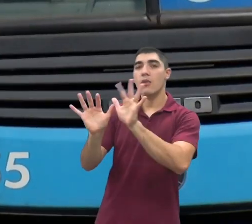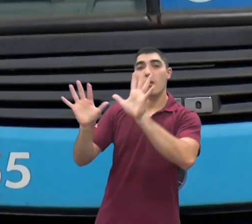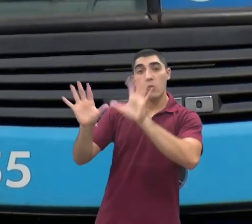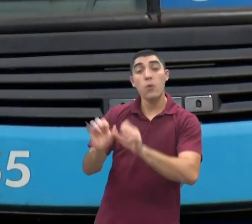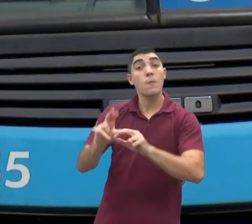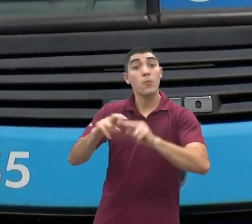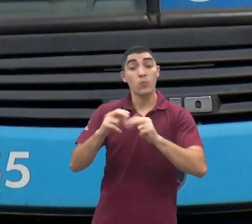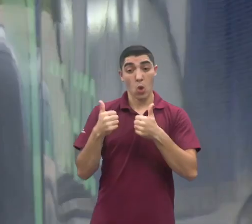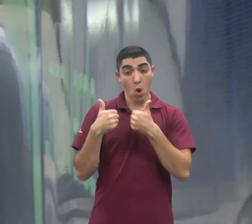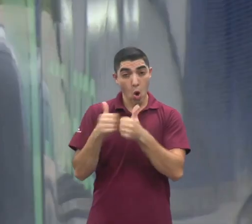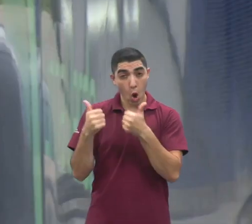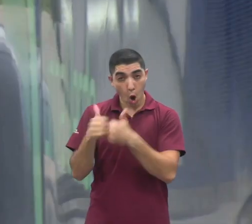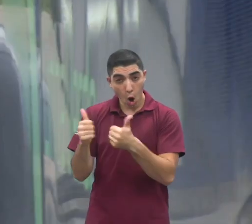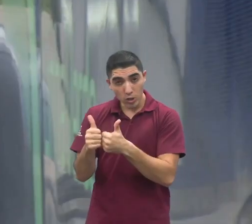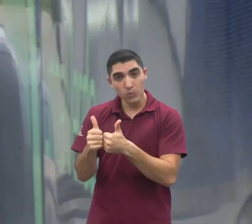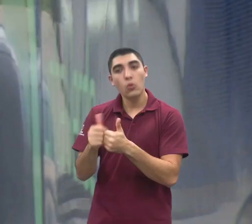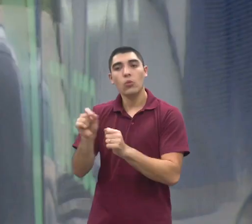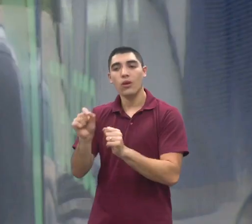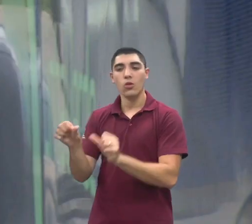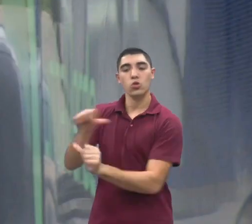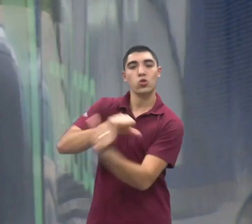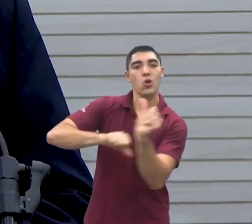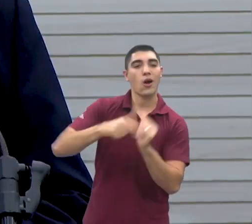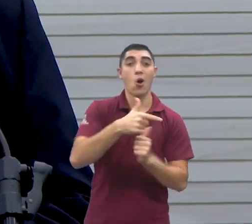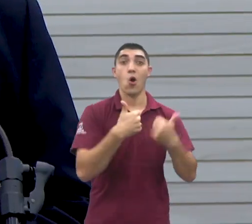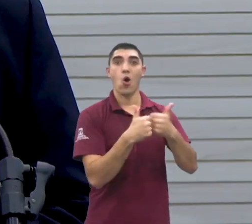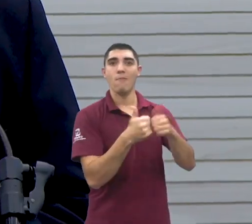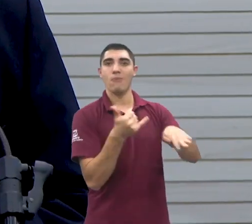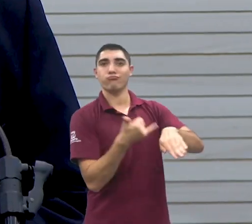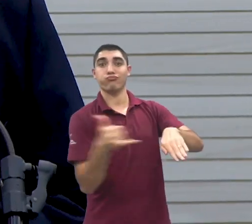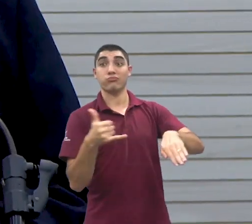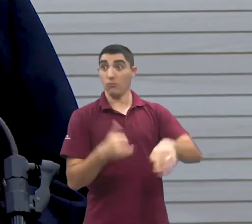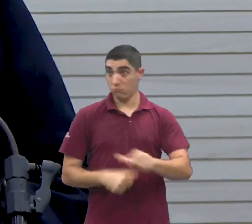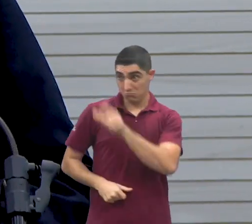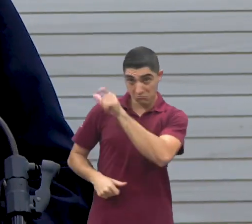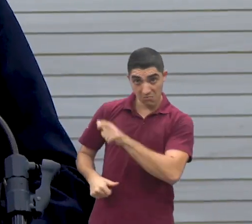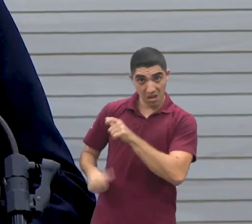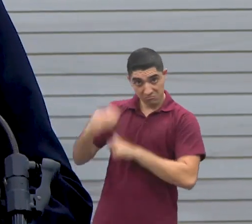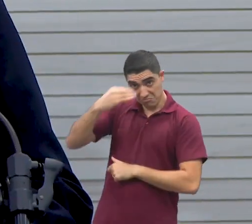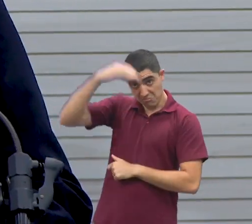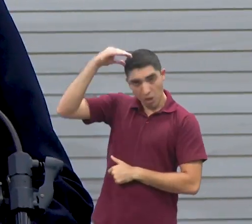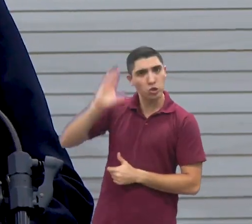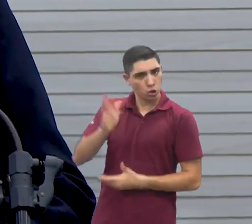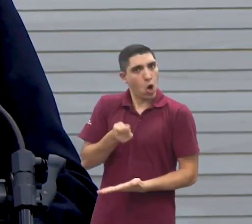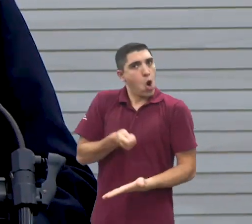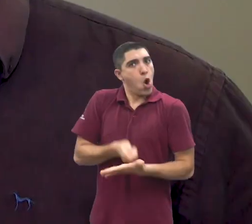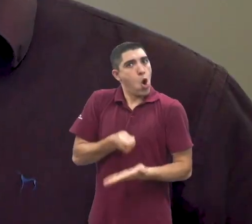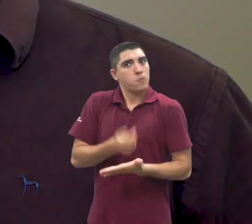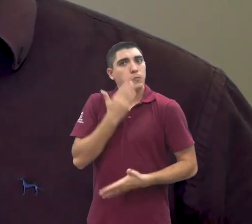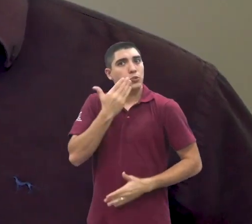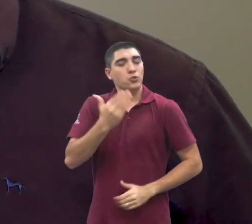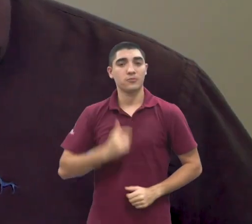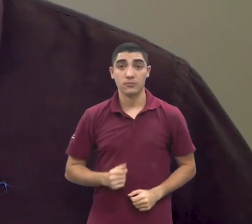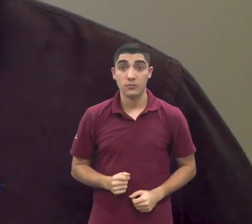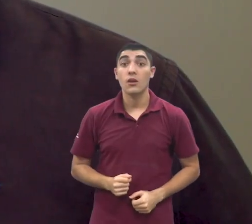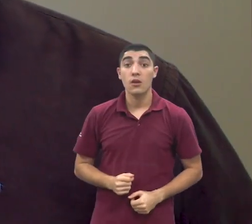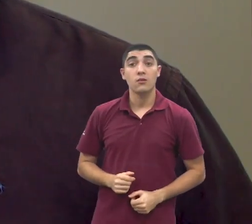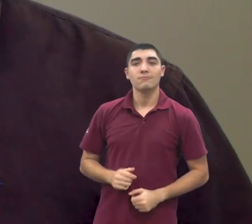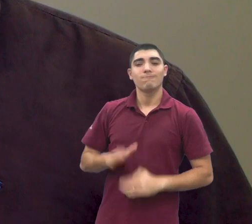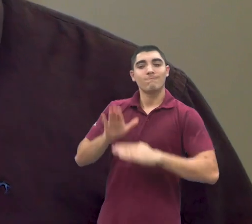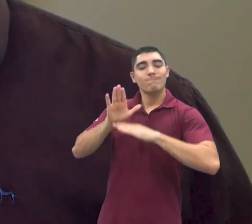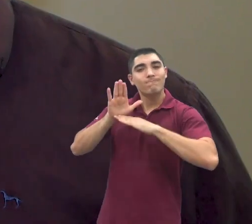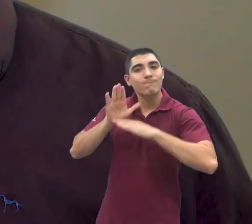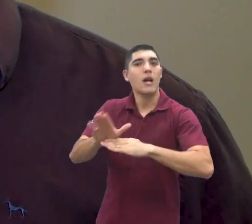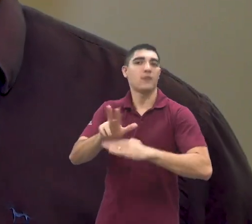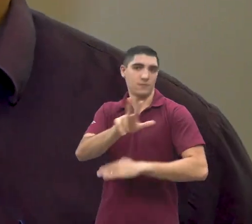da frota de ônibus por veículos elétricos, uma cobrança do vereador Carlos Abranches. Isso vai trazer um benefício porque